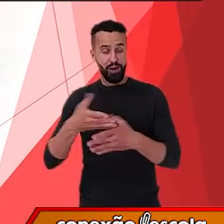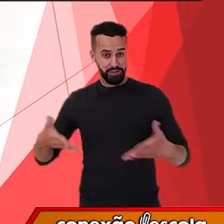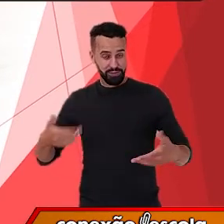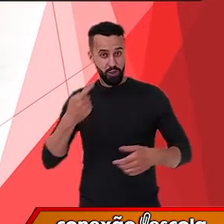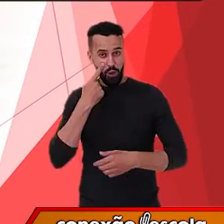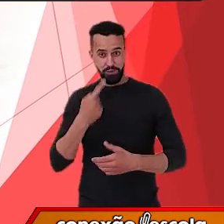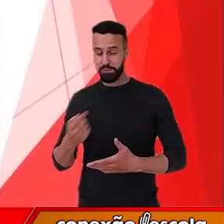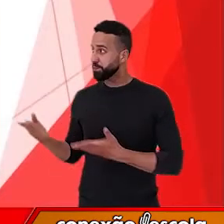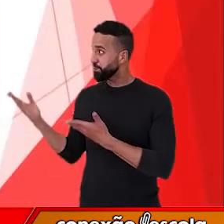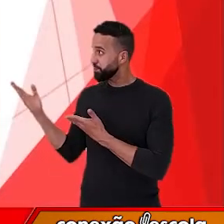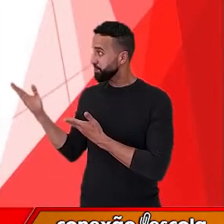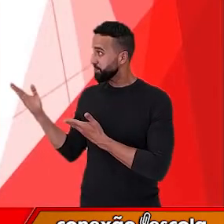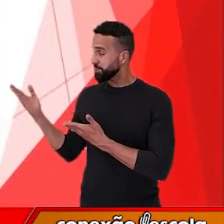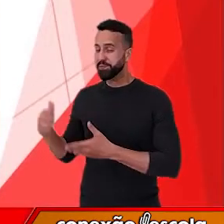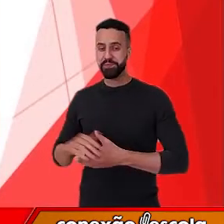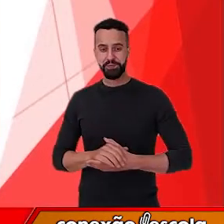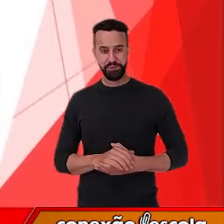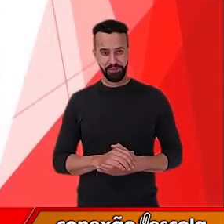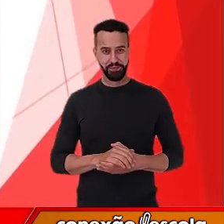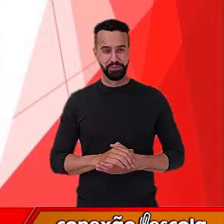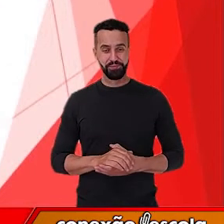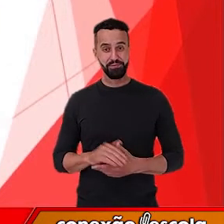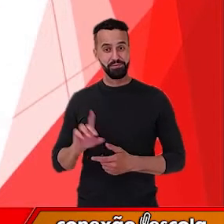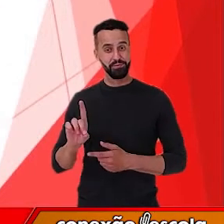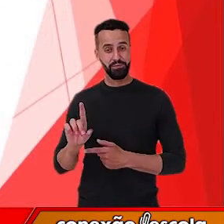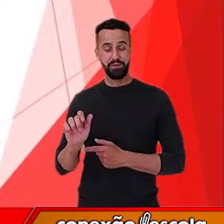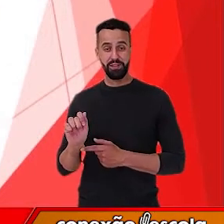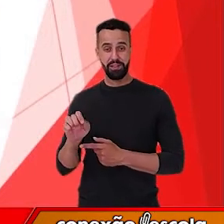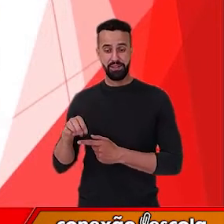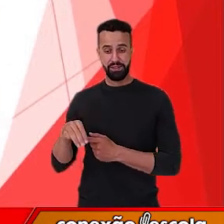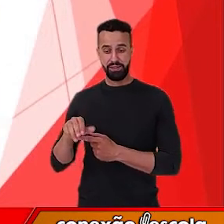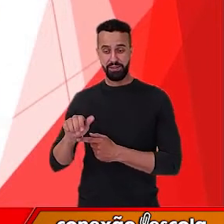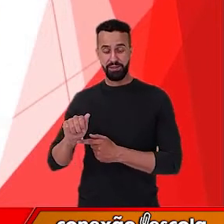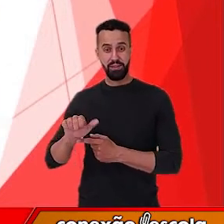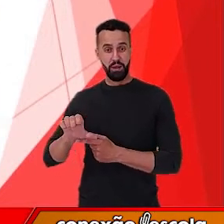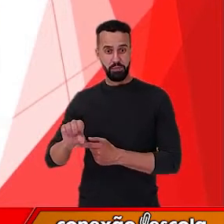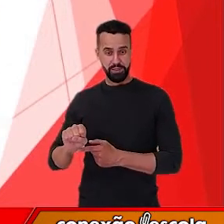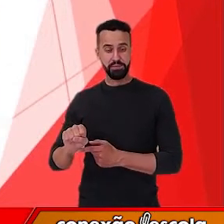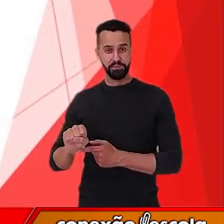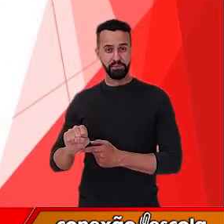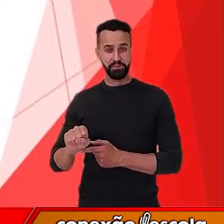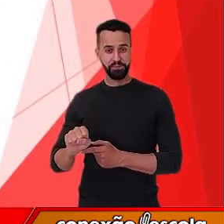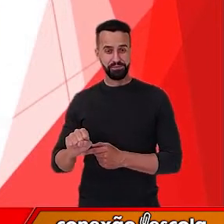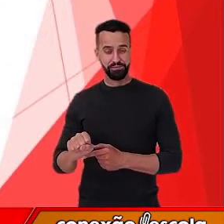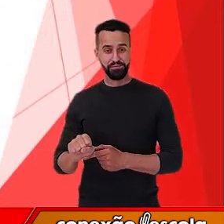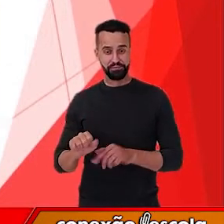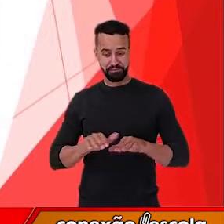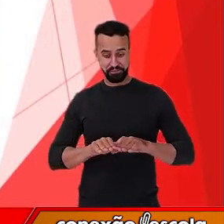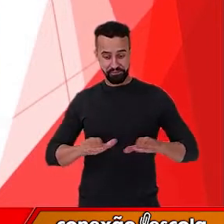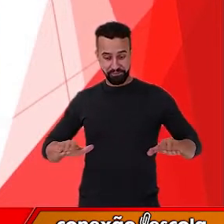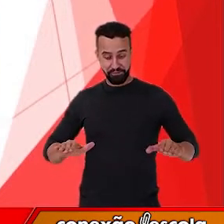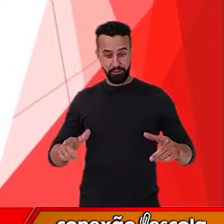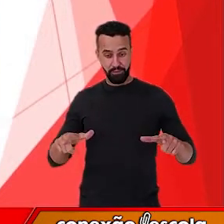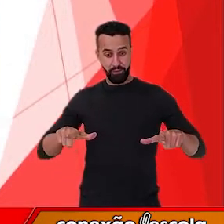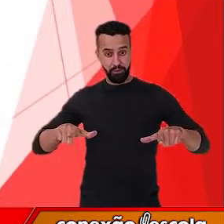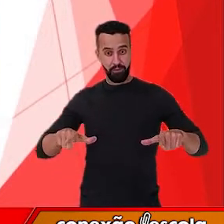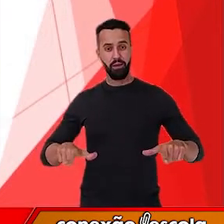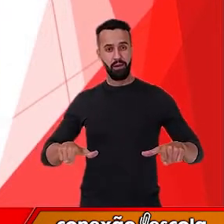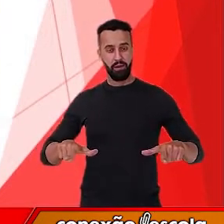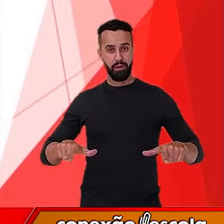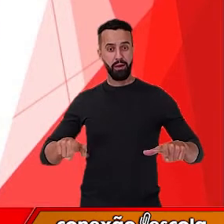pega-varetas. Veja! Jogo de damas. Esse é um jogo de tabuleiro disputado